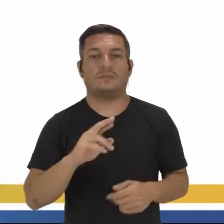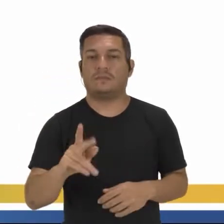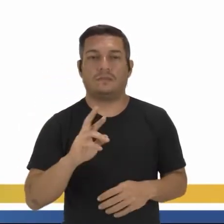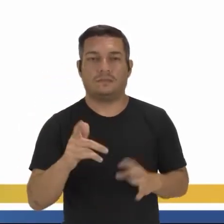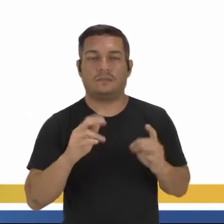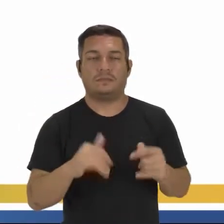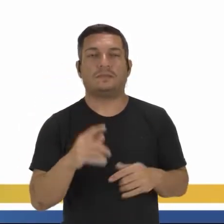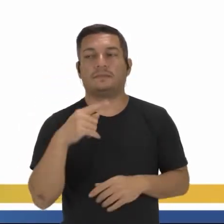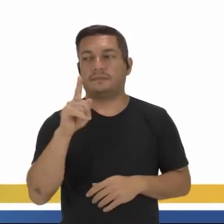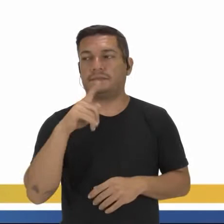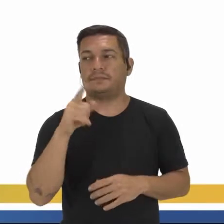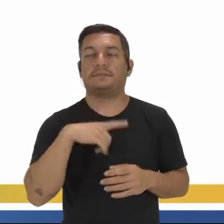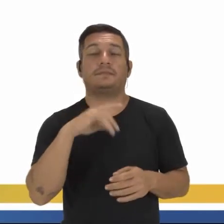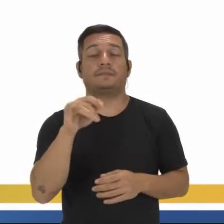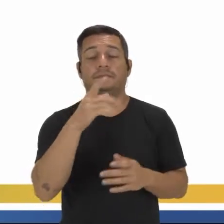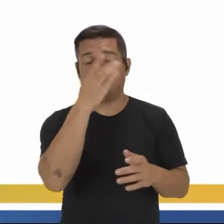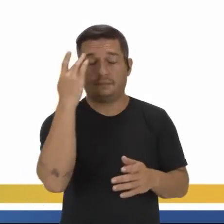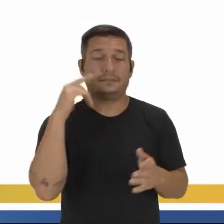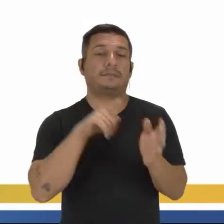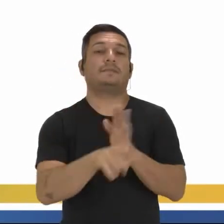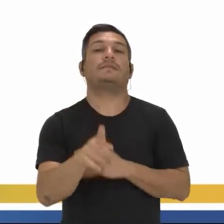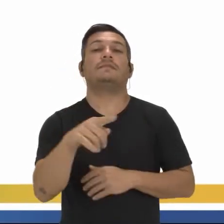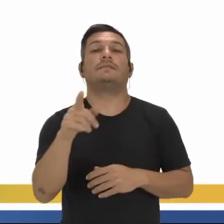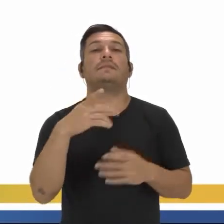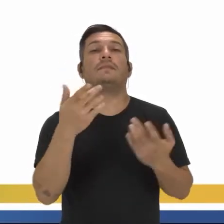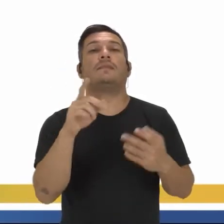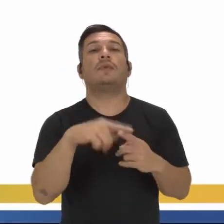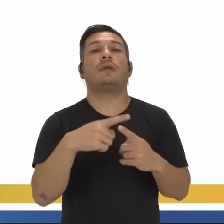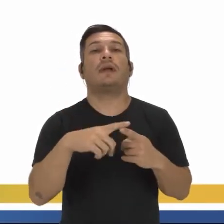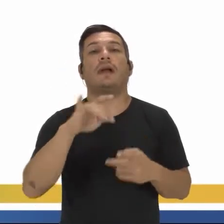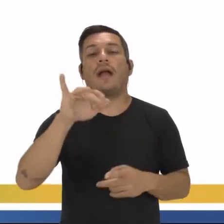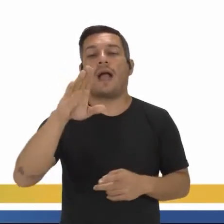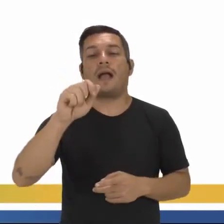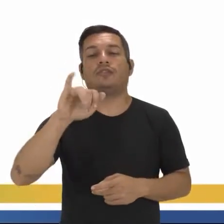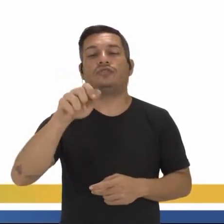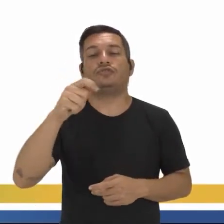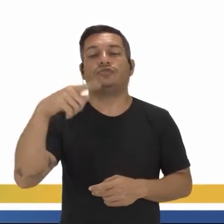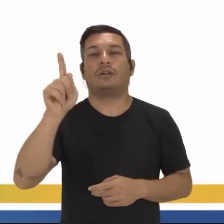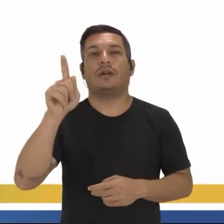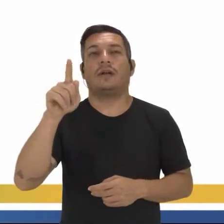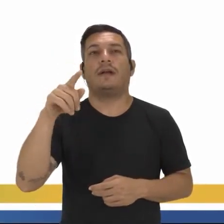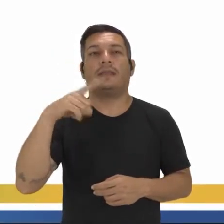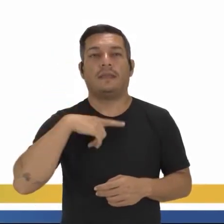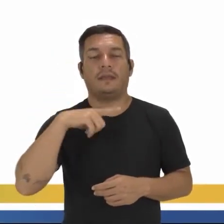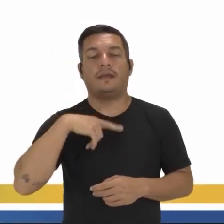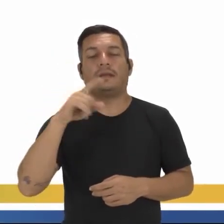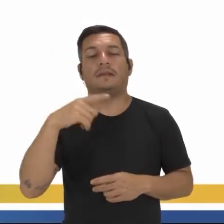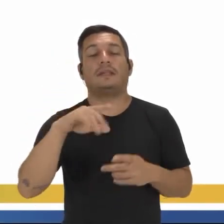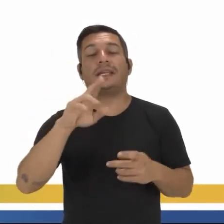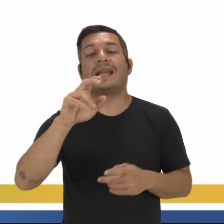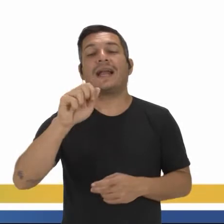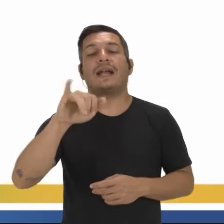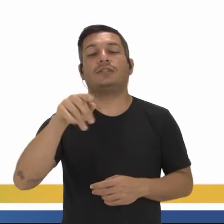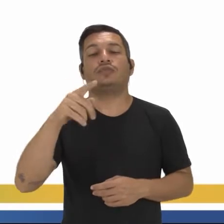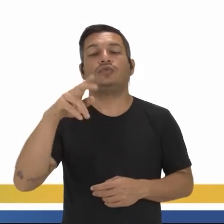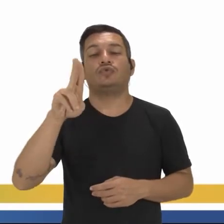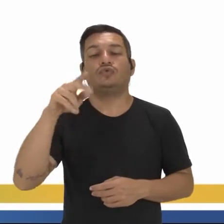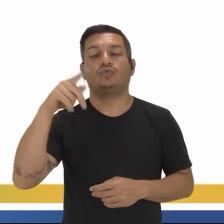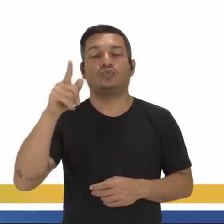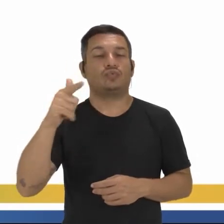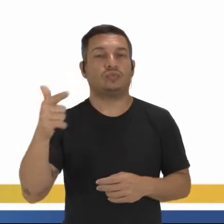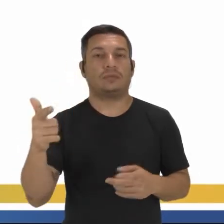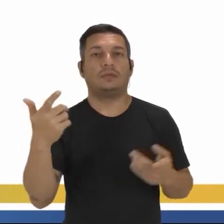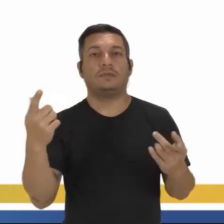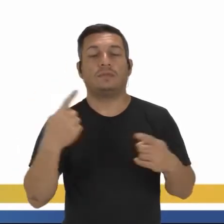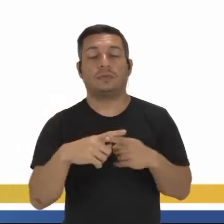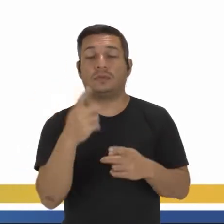são acentuadas. Se alguém perguntar para você, por que cajá é acentuado e caju não? Porque as duas,